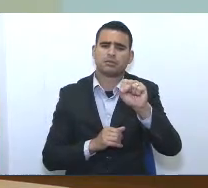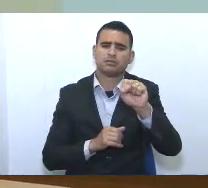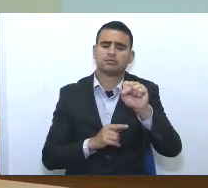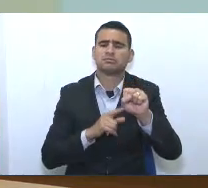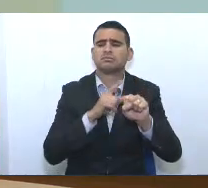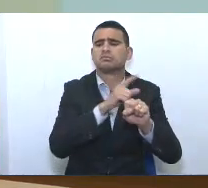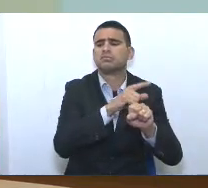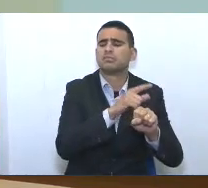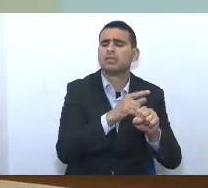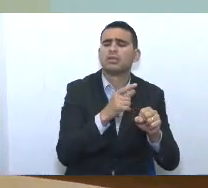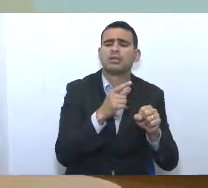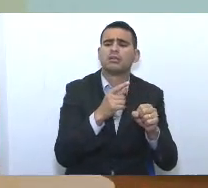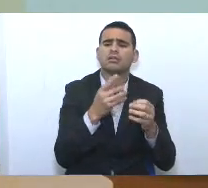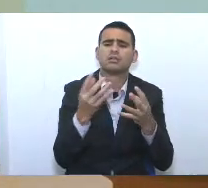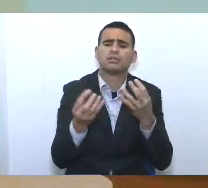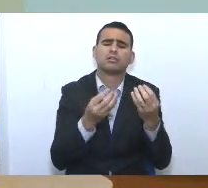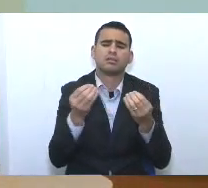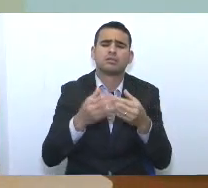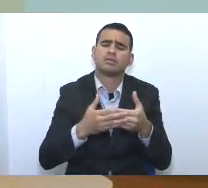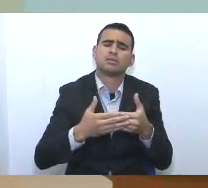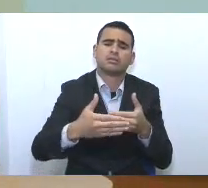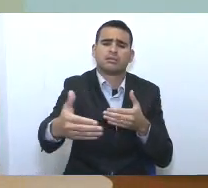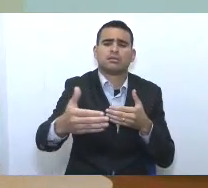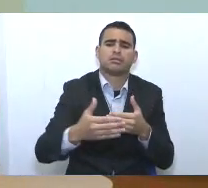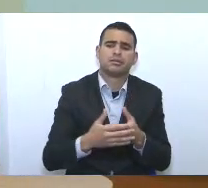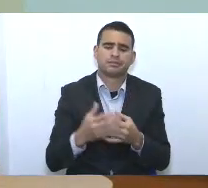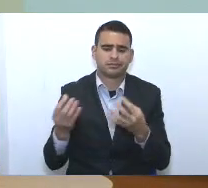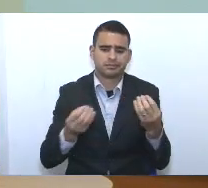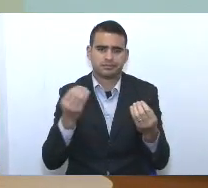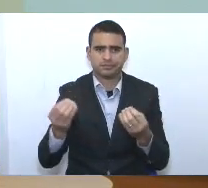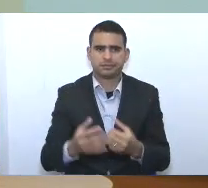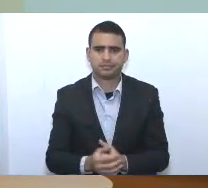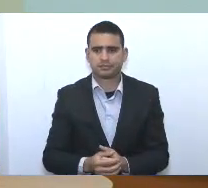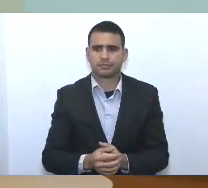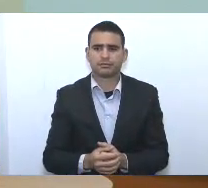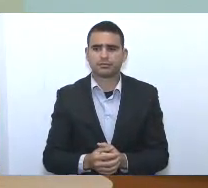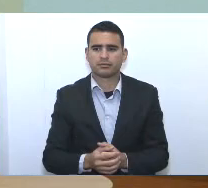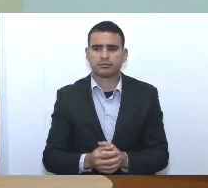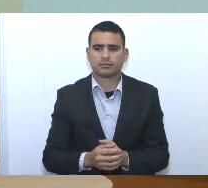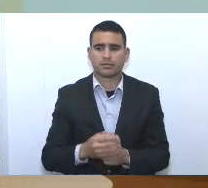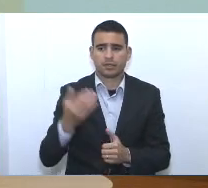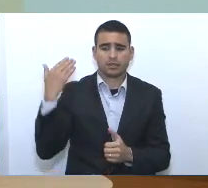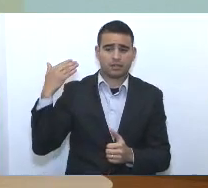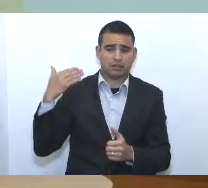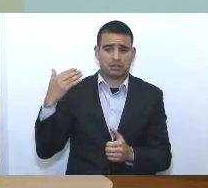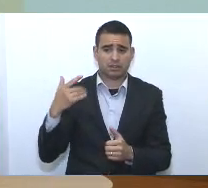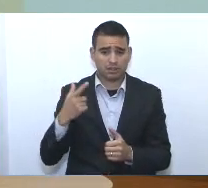ano, considerando que o Supremo Tribunal Federal considerou inconstitucional